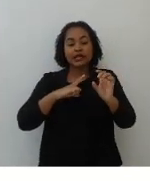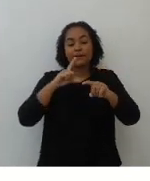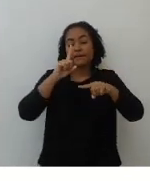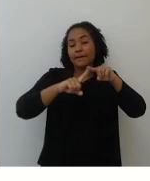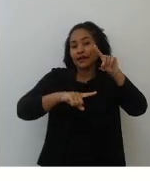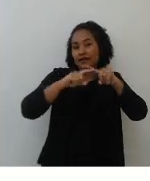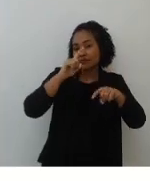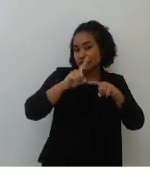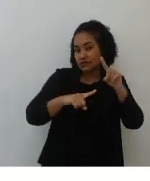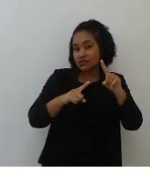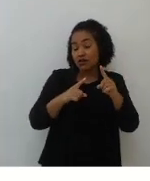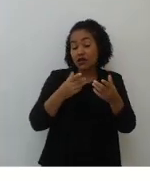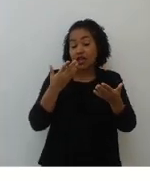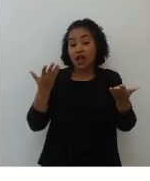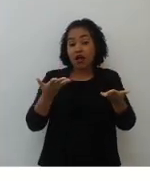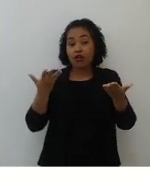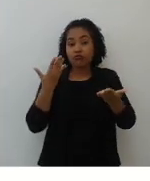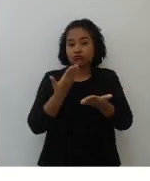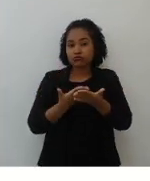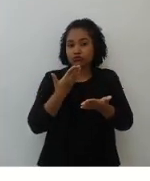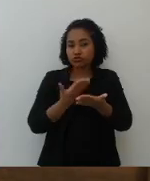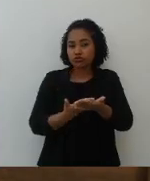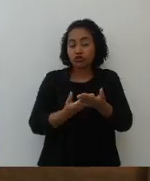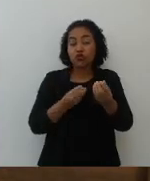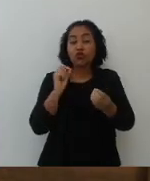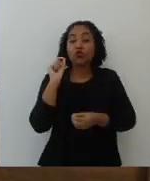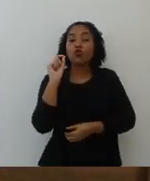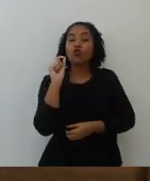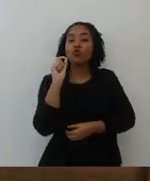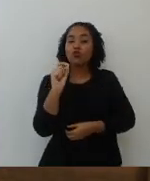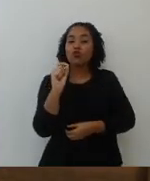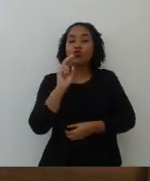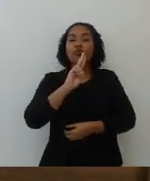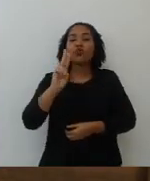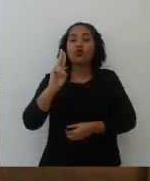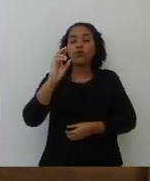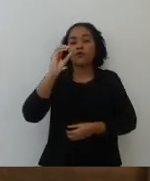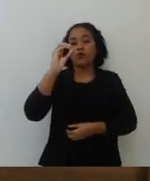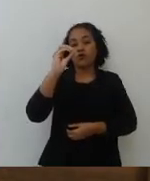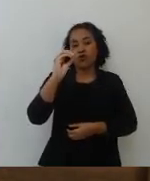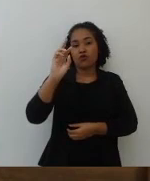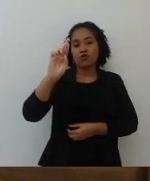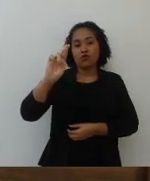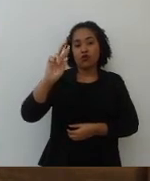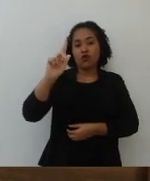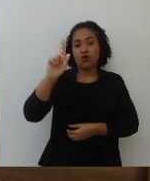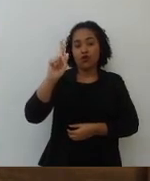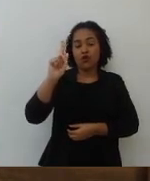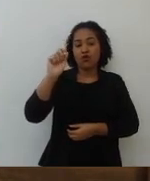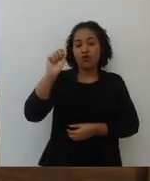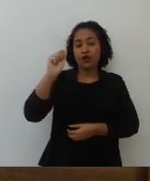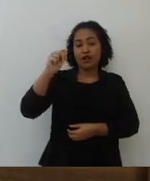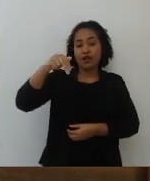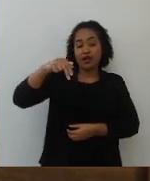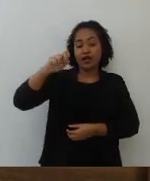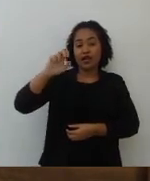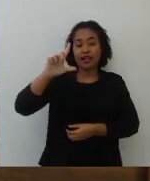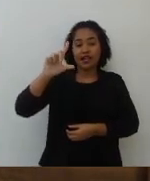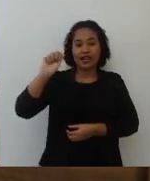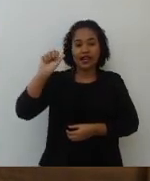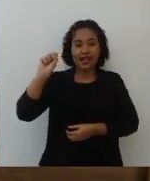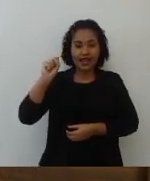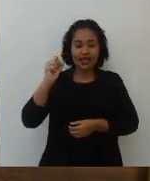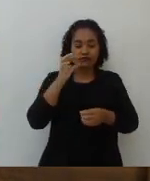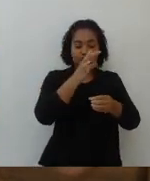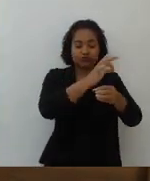vai estudar esses equipamentos que são chamados de organelas. Mas antes de a gente falar das organelas, vamos falar